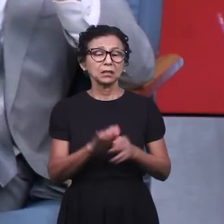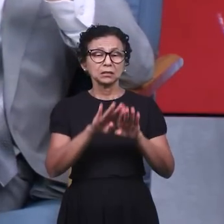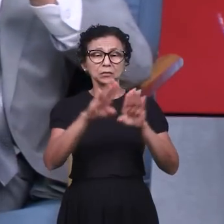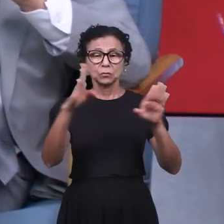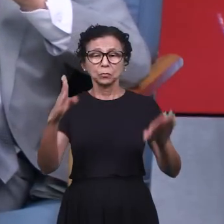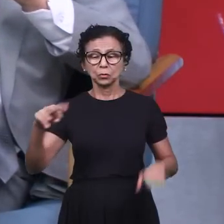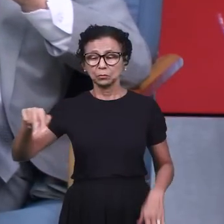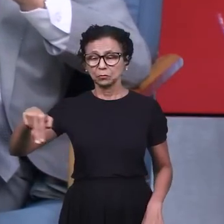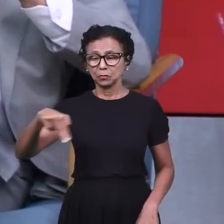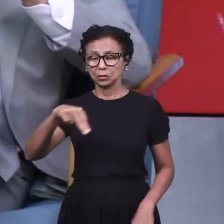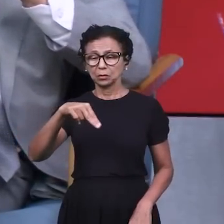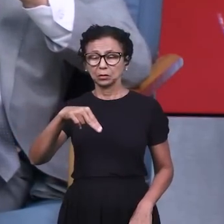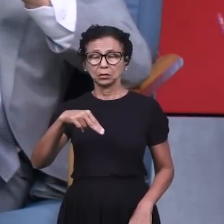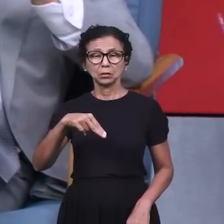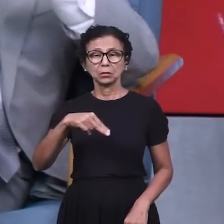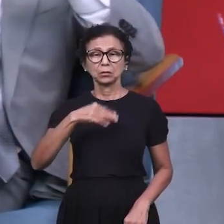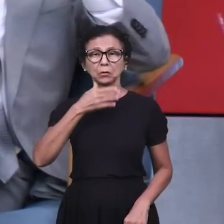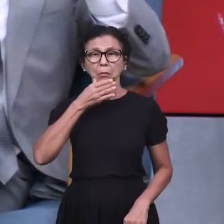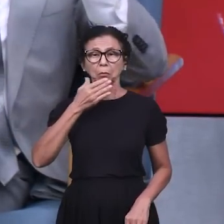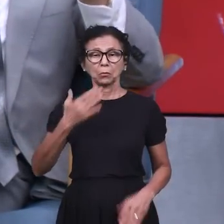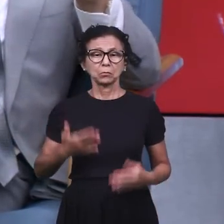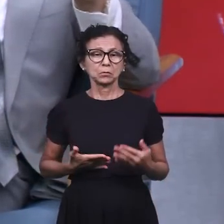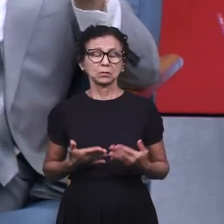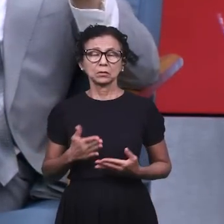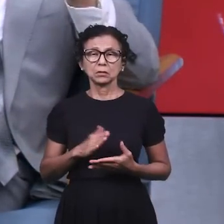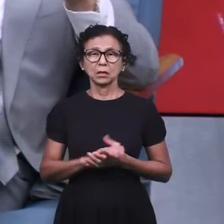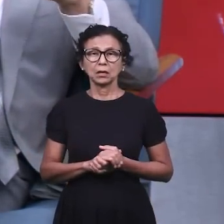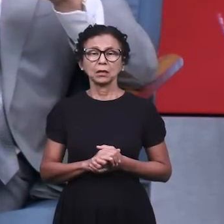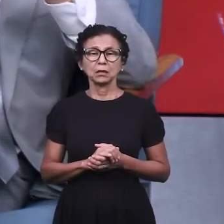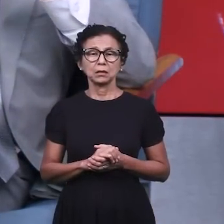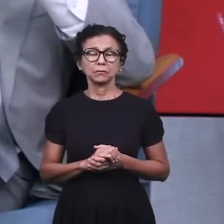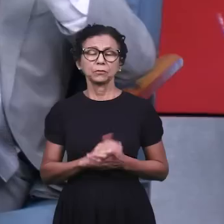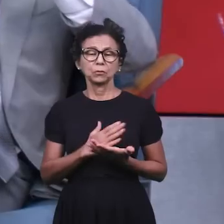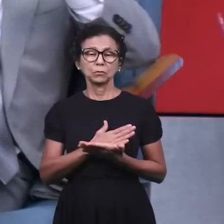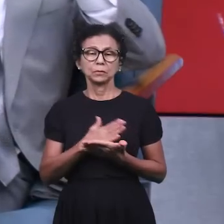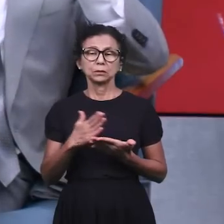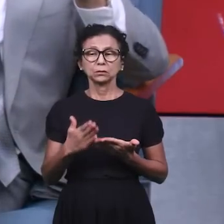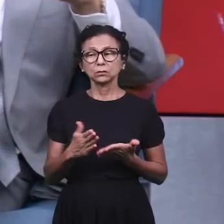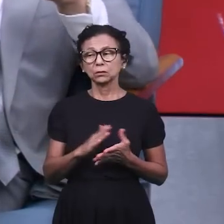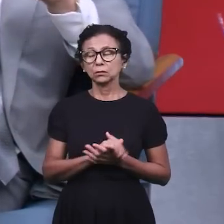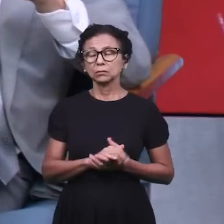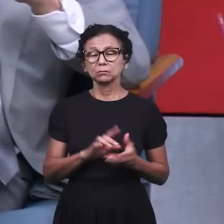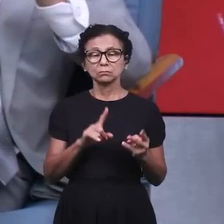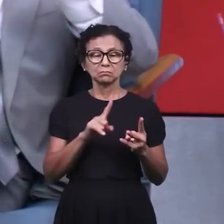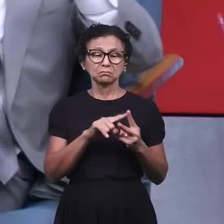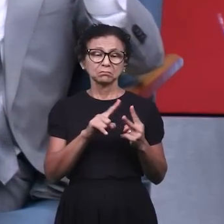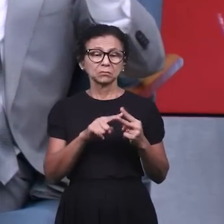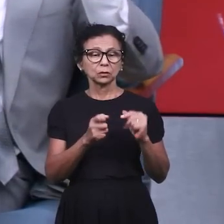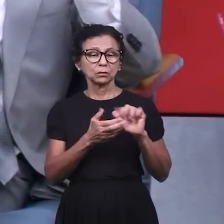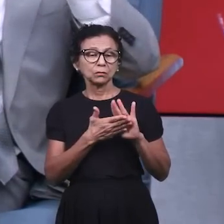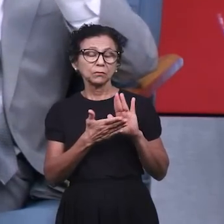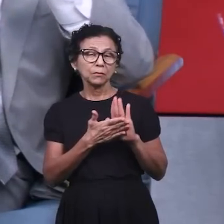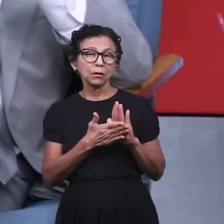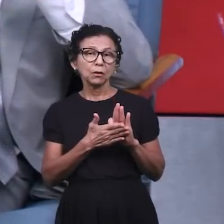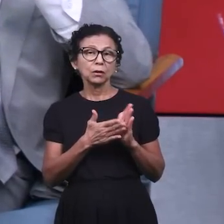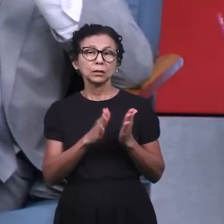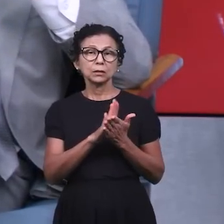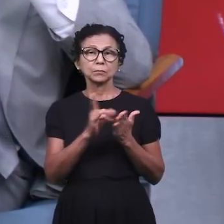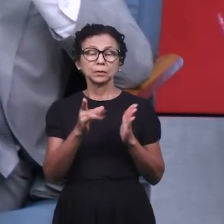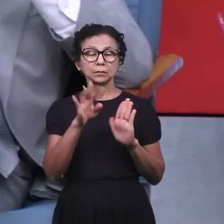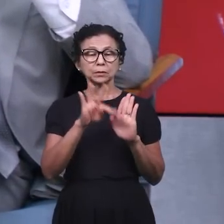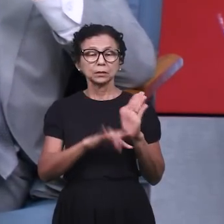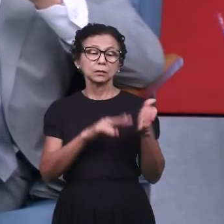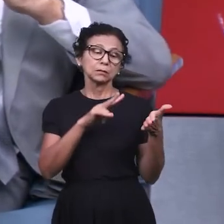uma abertura, cantou ali um louvor, dois, depois passou um período de intercessão, leu um texto da